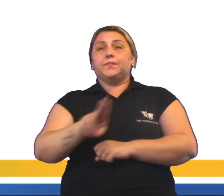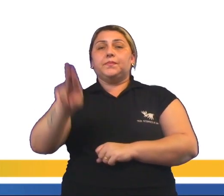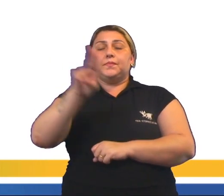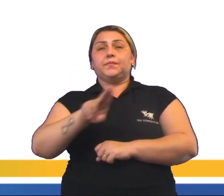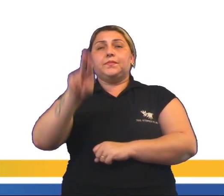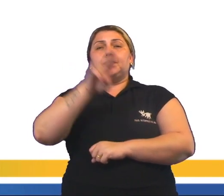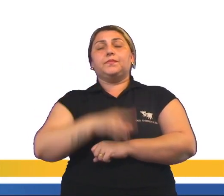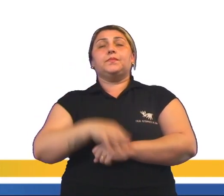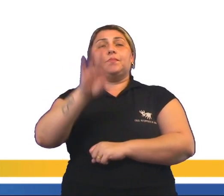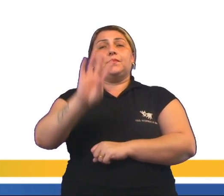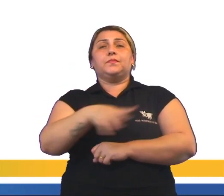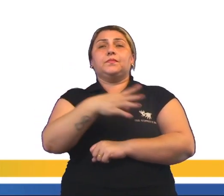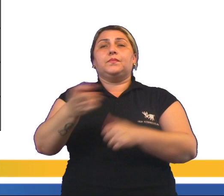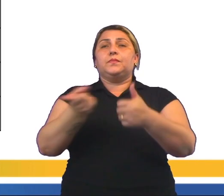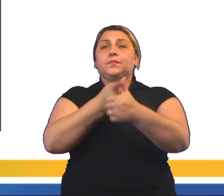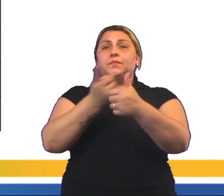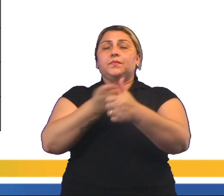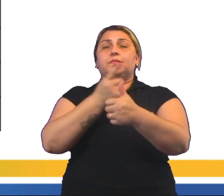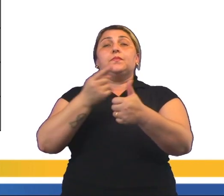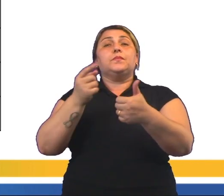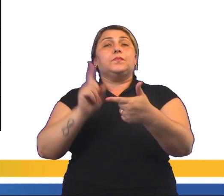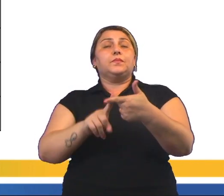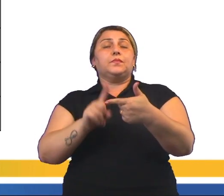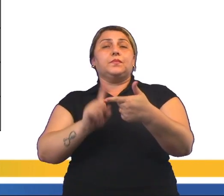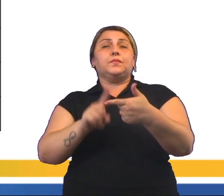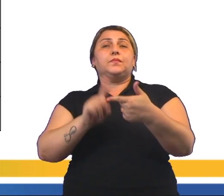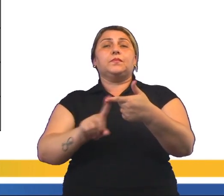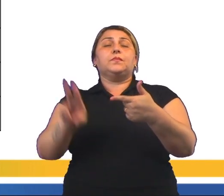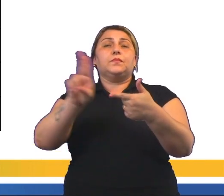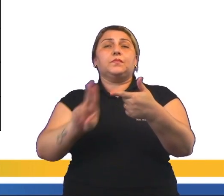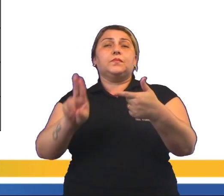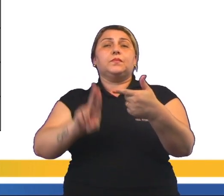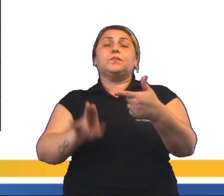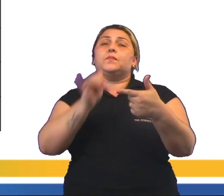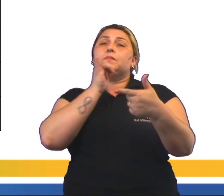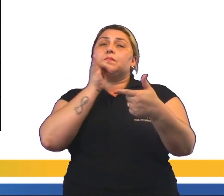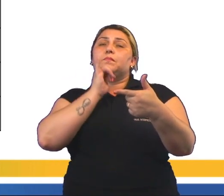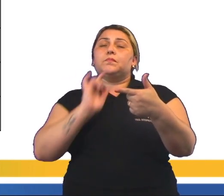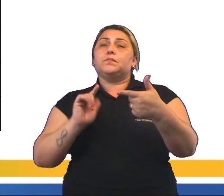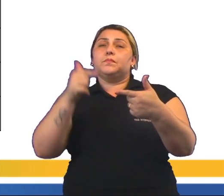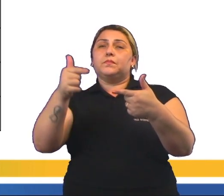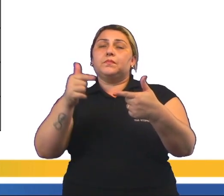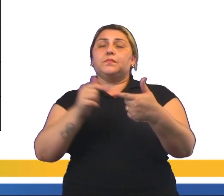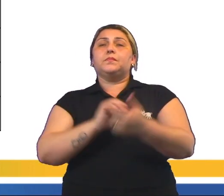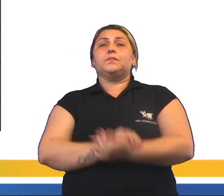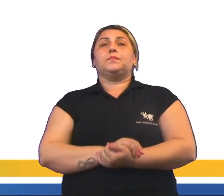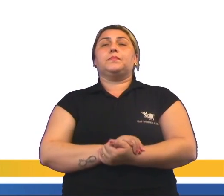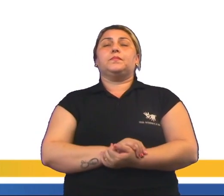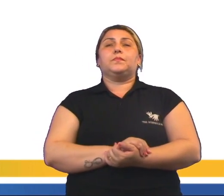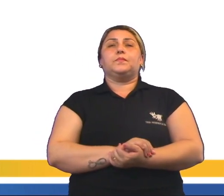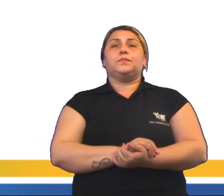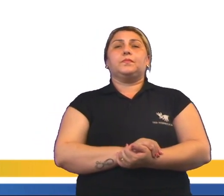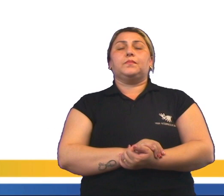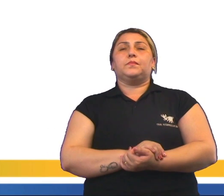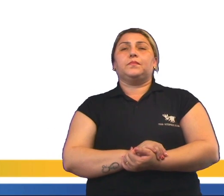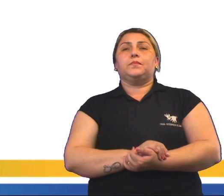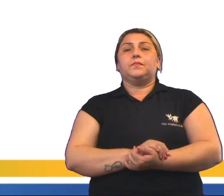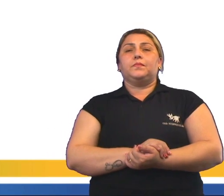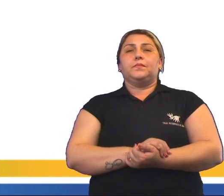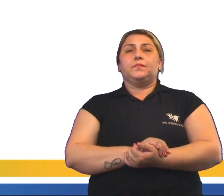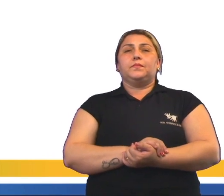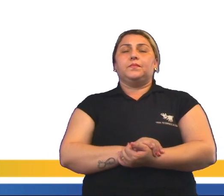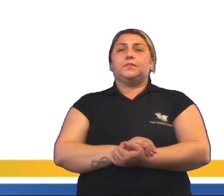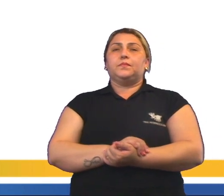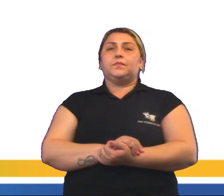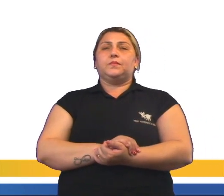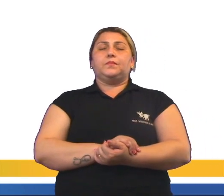usei essa tabela primeira para usar ela como exemplo nesse outro caso, tá? Então, ela vai ficar nesse